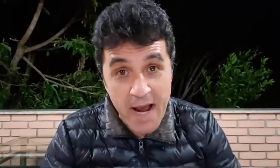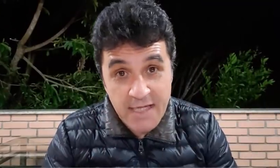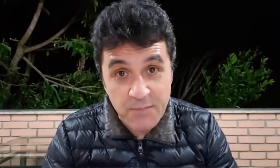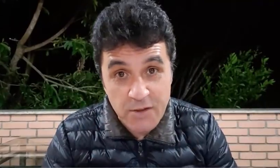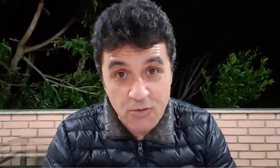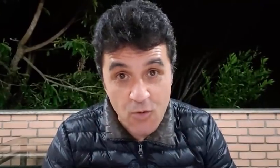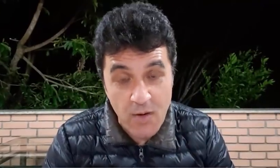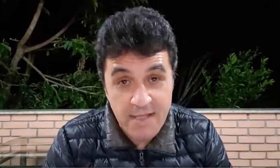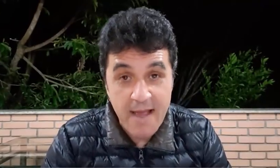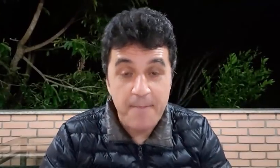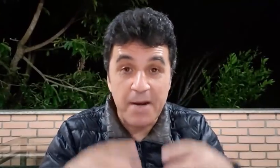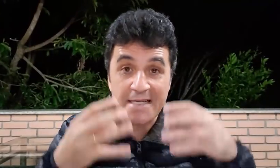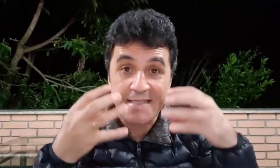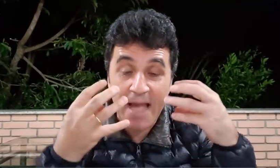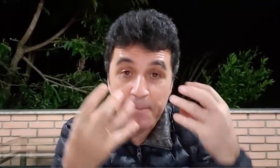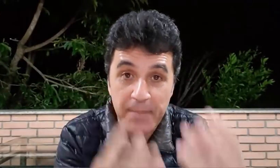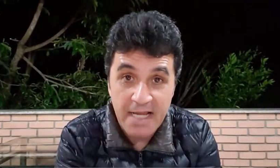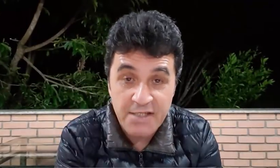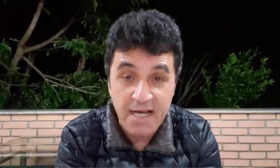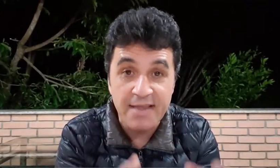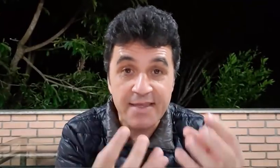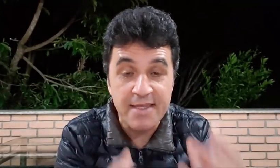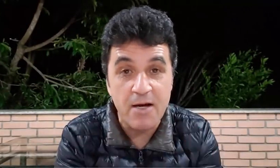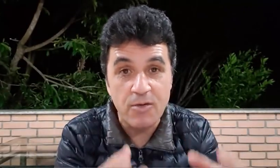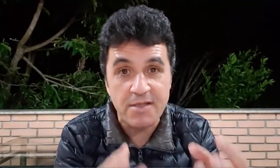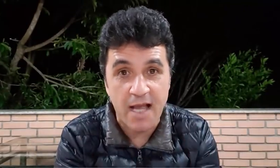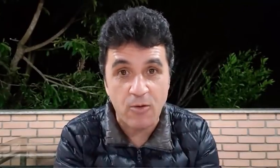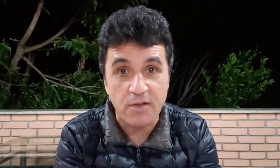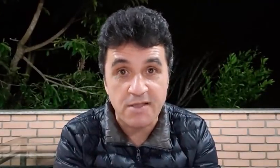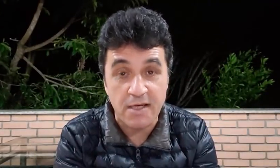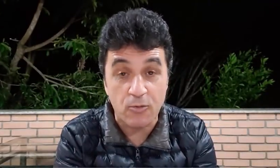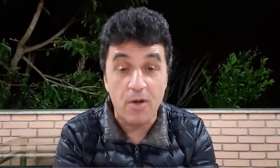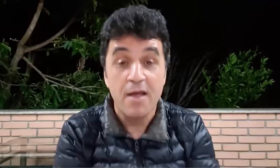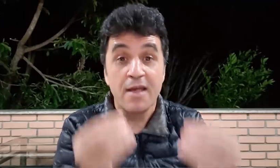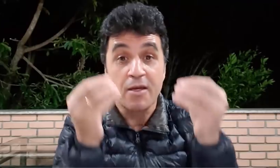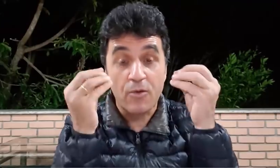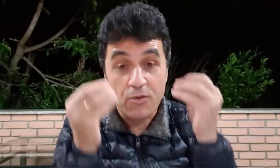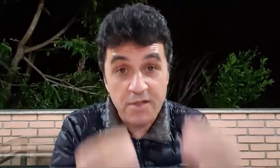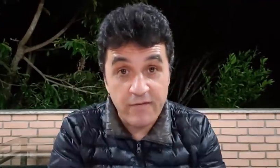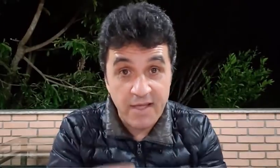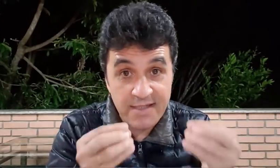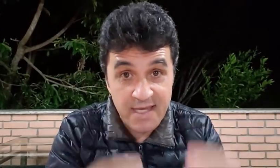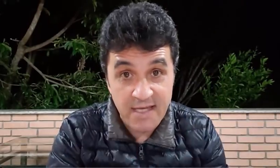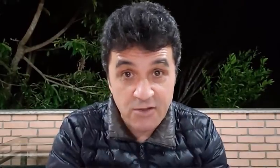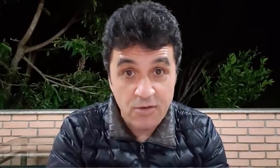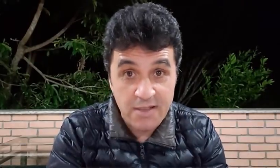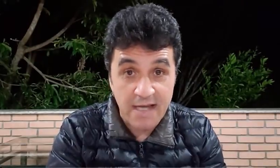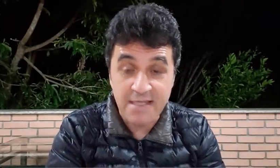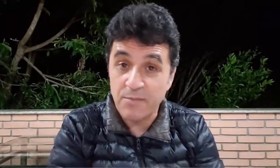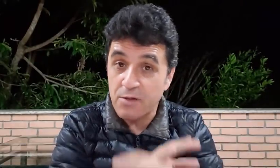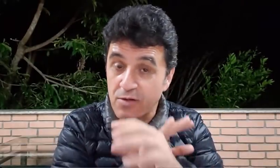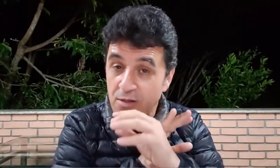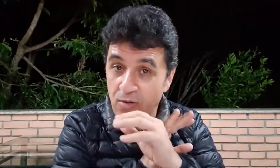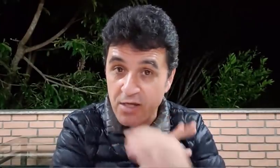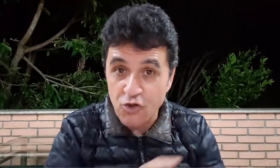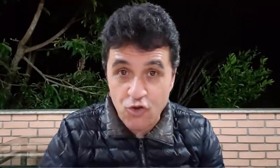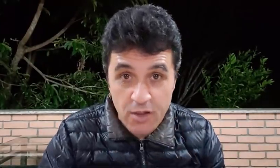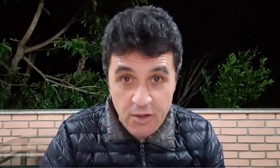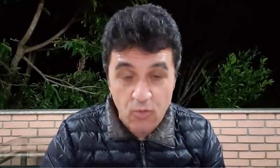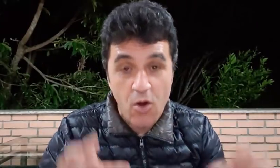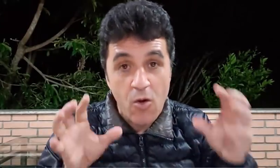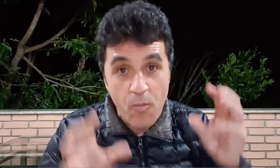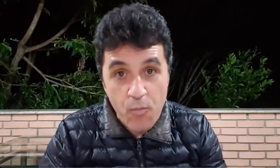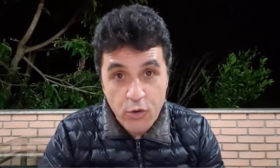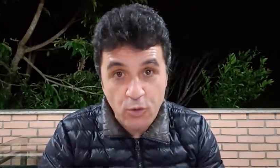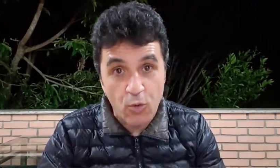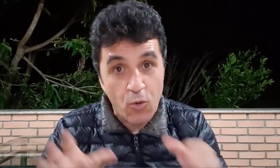liberado mais pessoas, mas na prática não está acontecendo. Inclusive nas redes sociais as pessoas estão